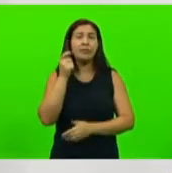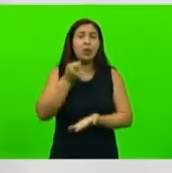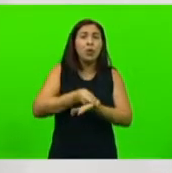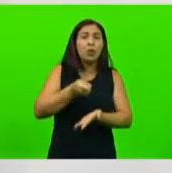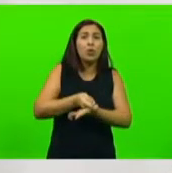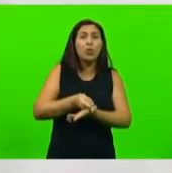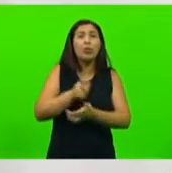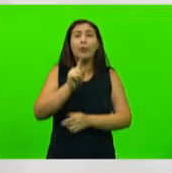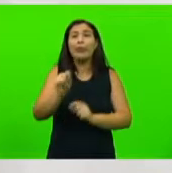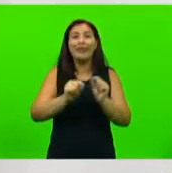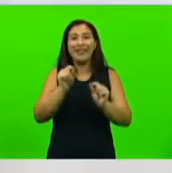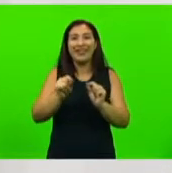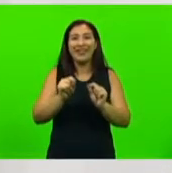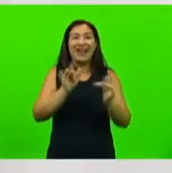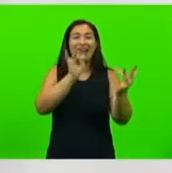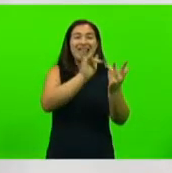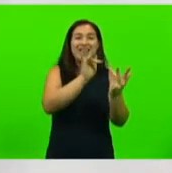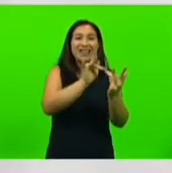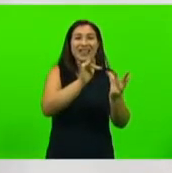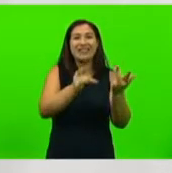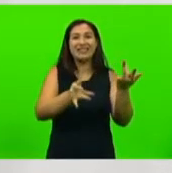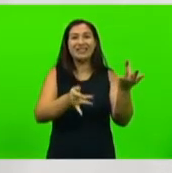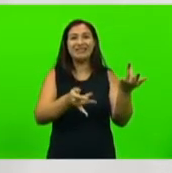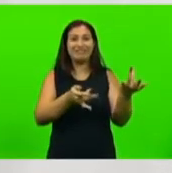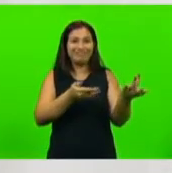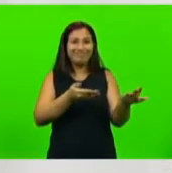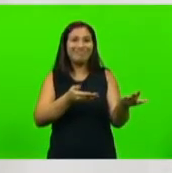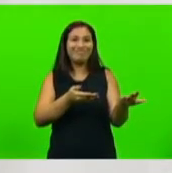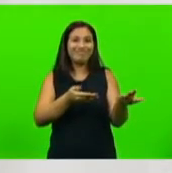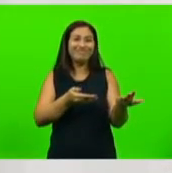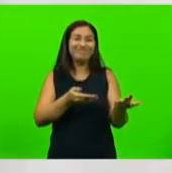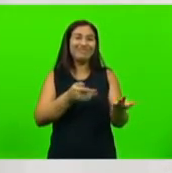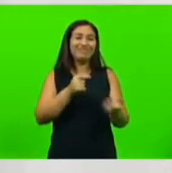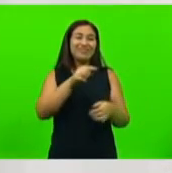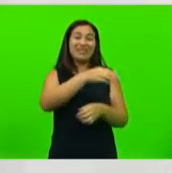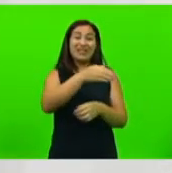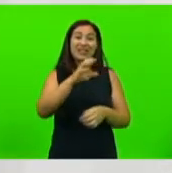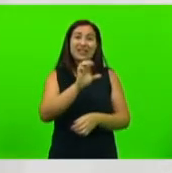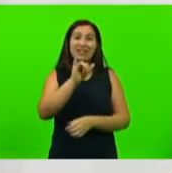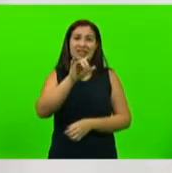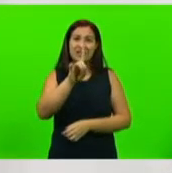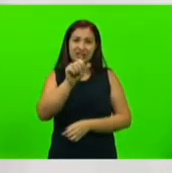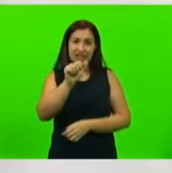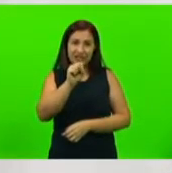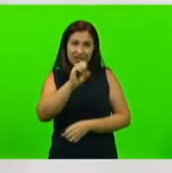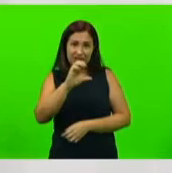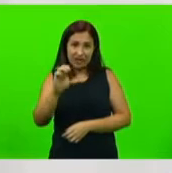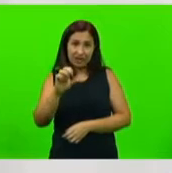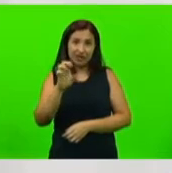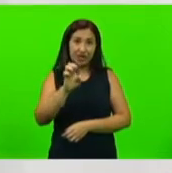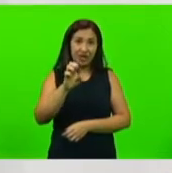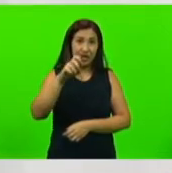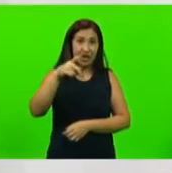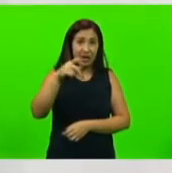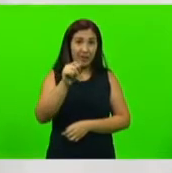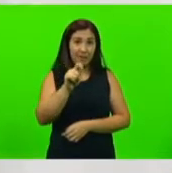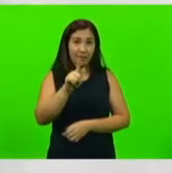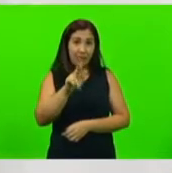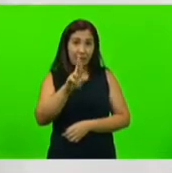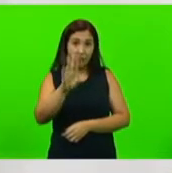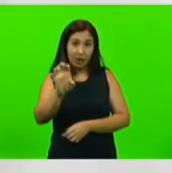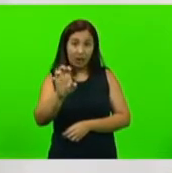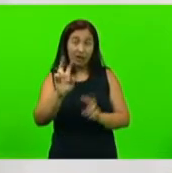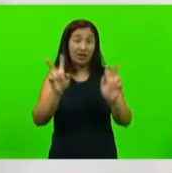questão do atendimento da SIDASC, EPAGRE, nessa questão